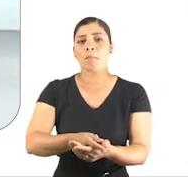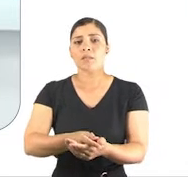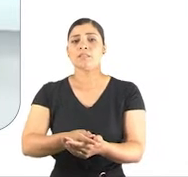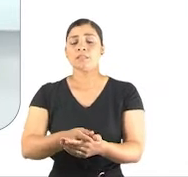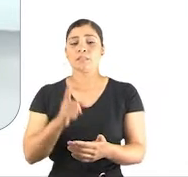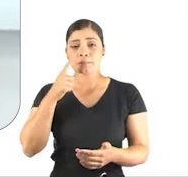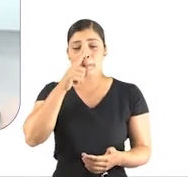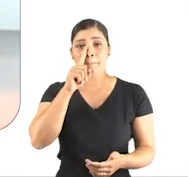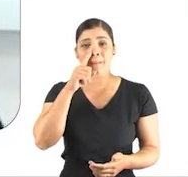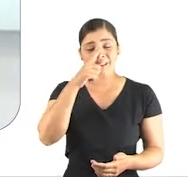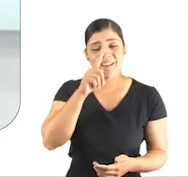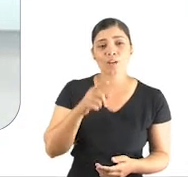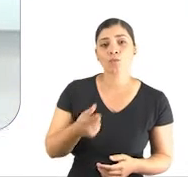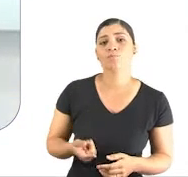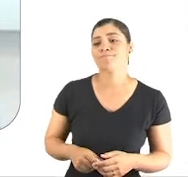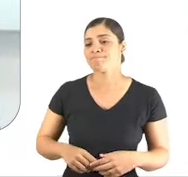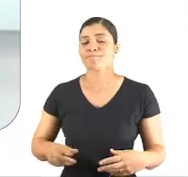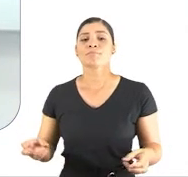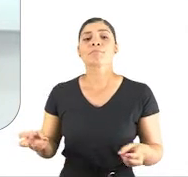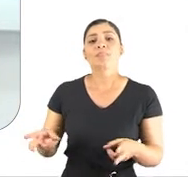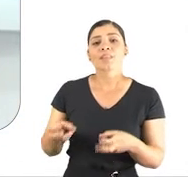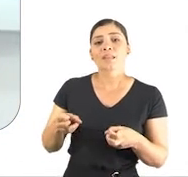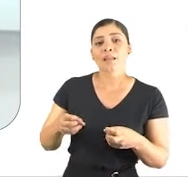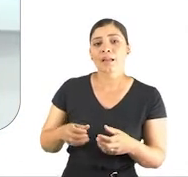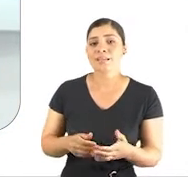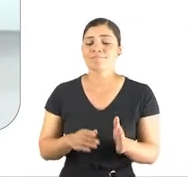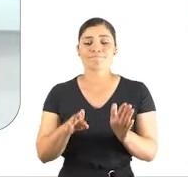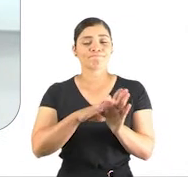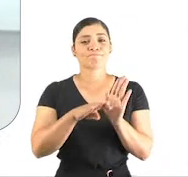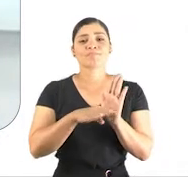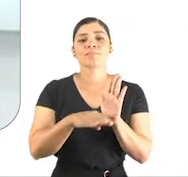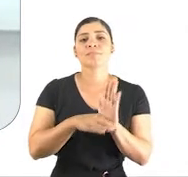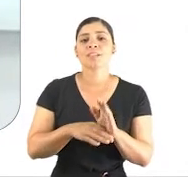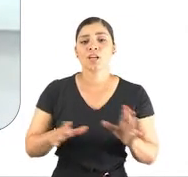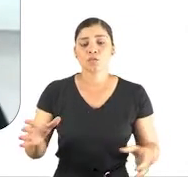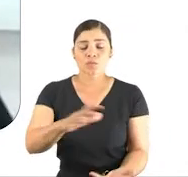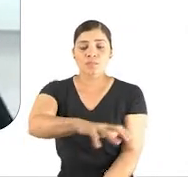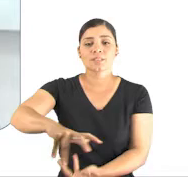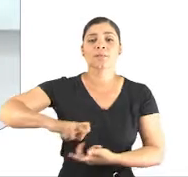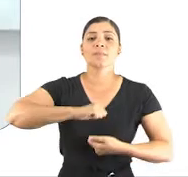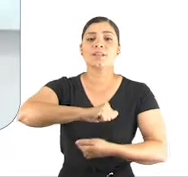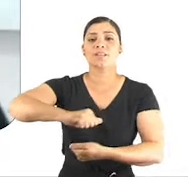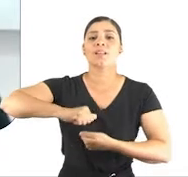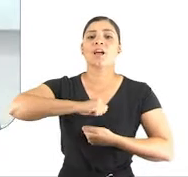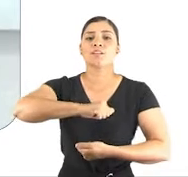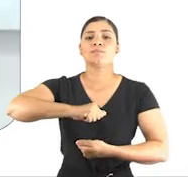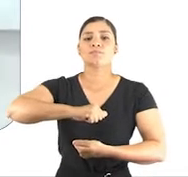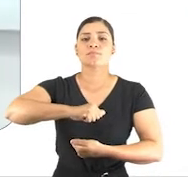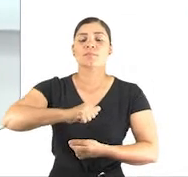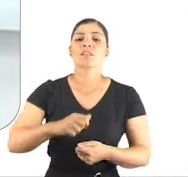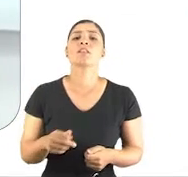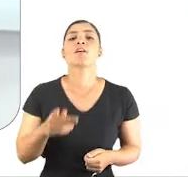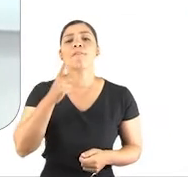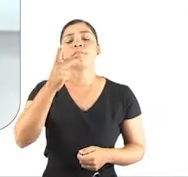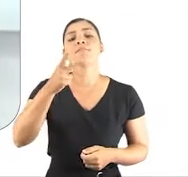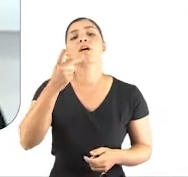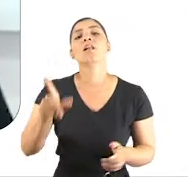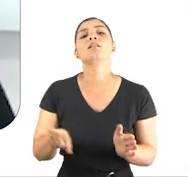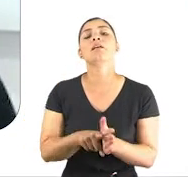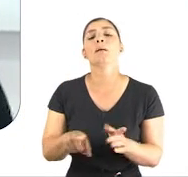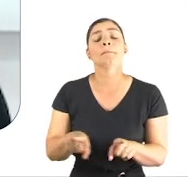interrupção de fornecimento, processos auditáveis e transparentes, sustentabilidade. Fala também sobre a cadeia de